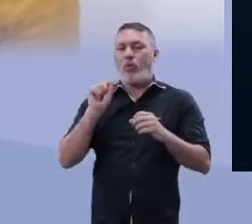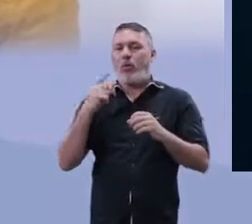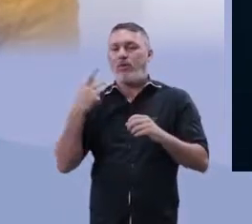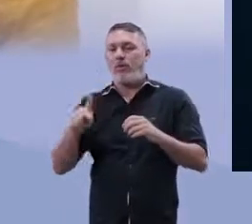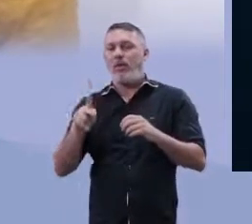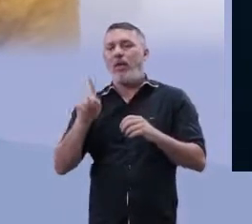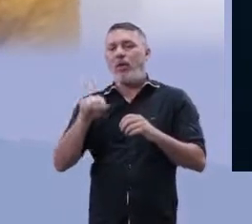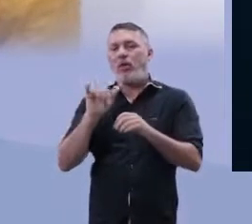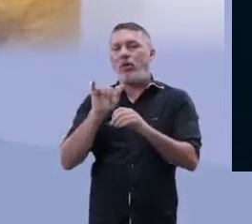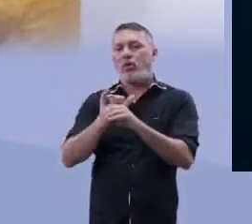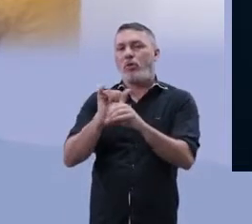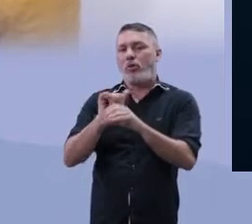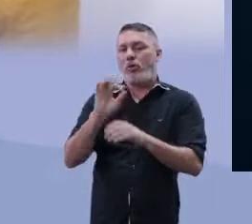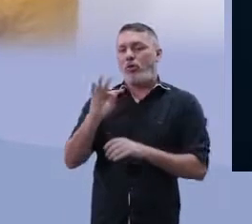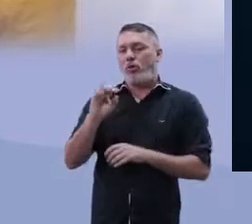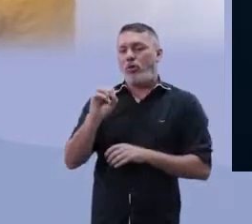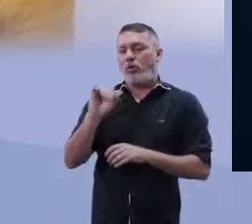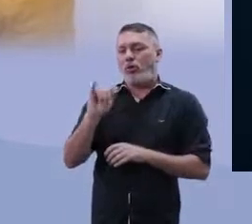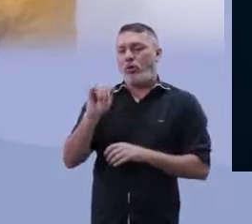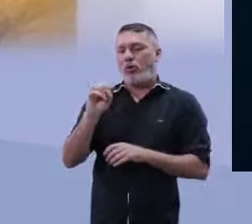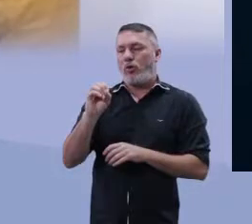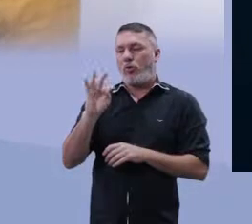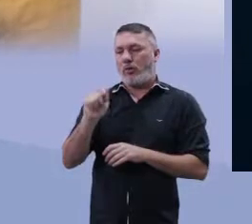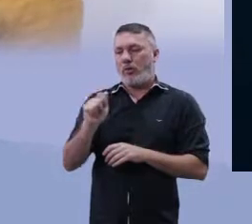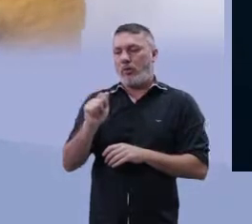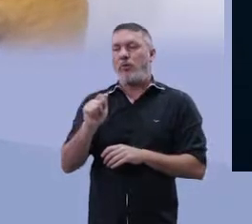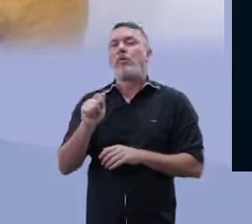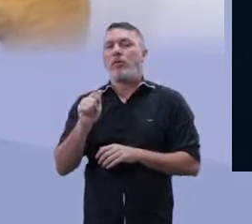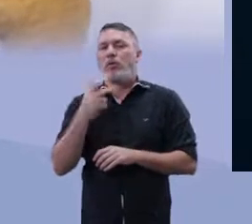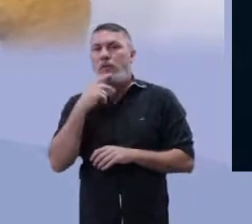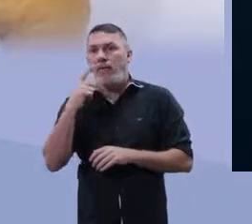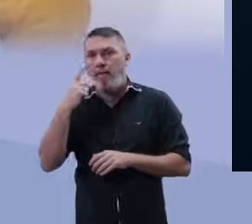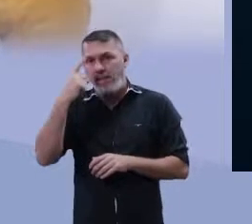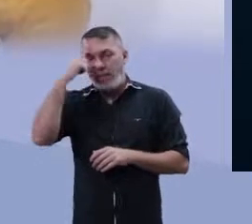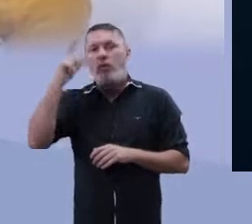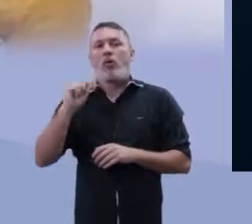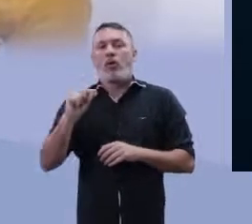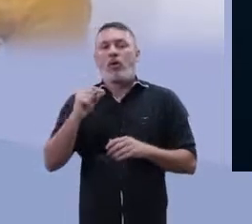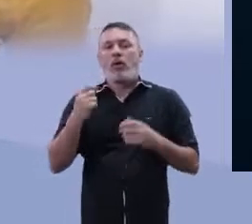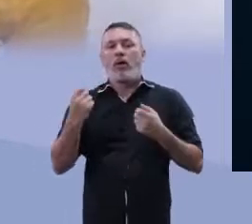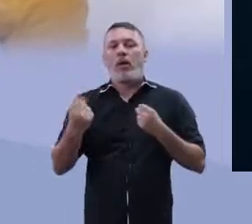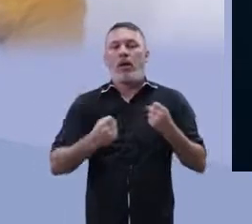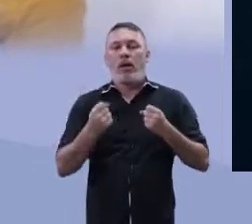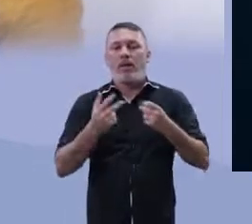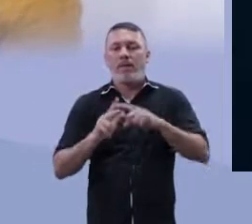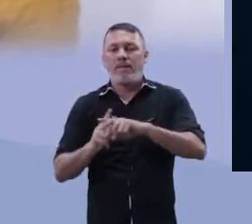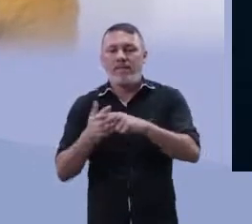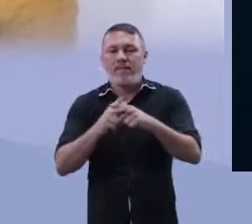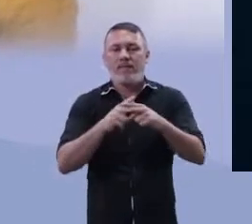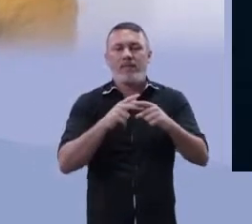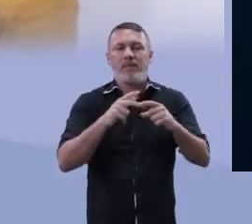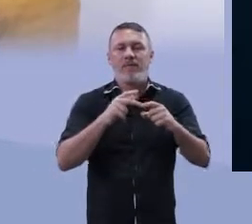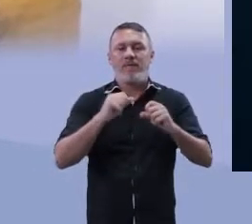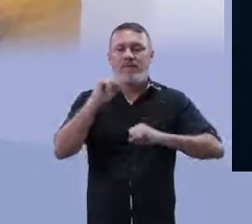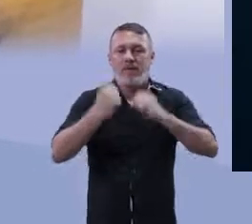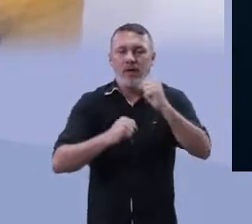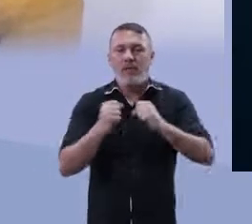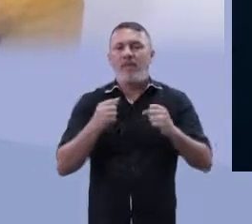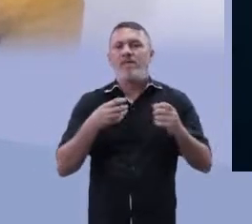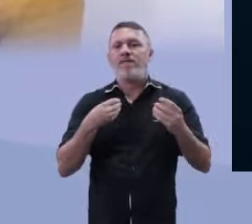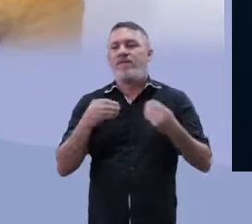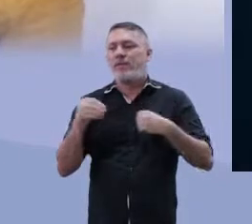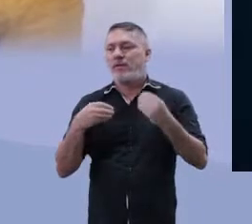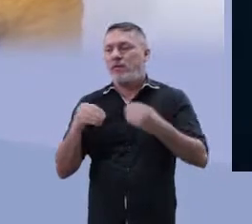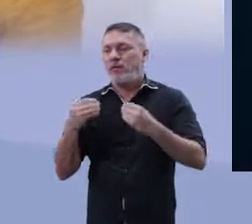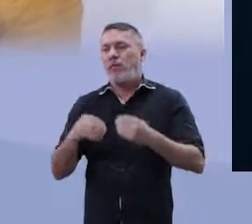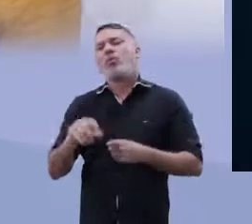Toyota automobilística, ele, né, introduziu uma linha de montagem flexível. E o que era essa linha de montagem flexível? Você